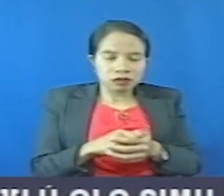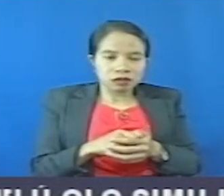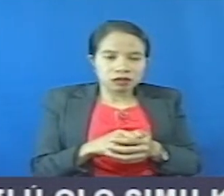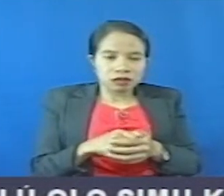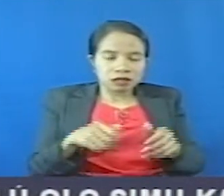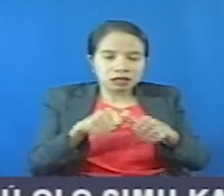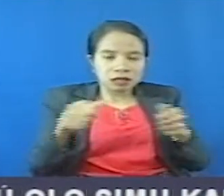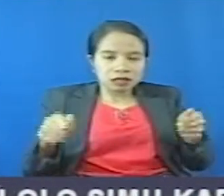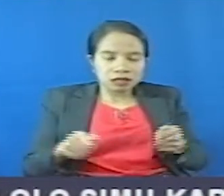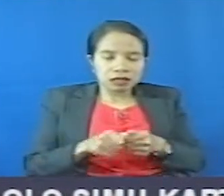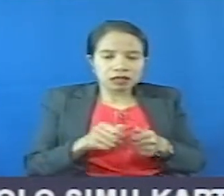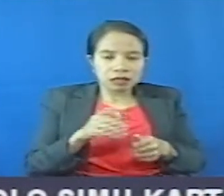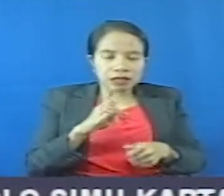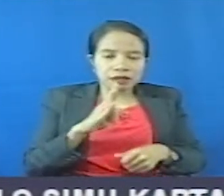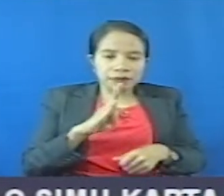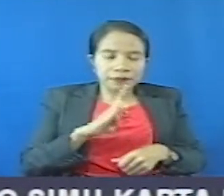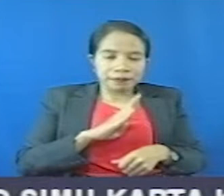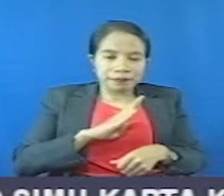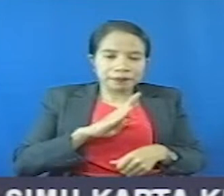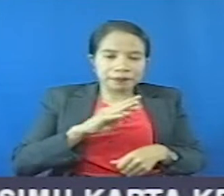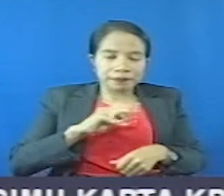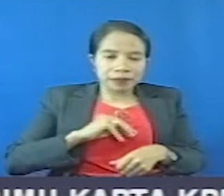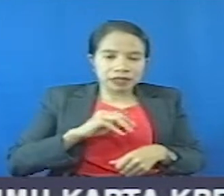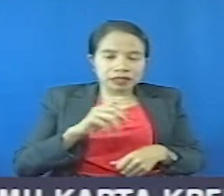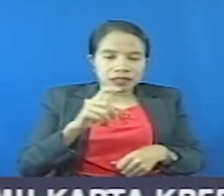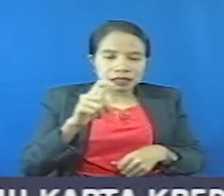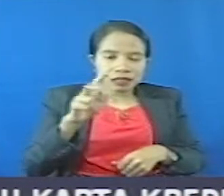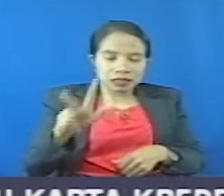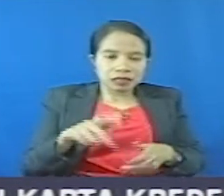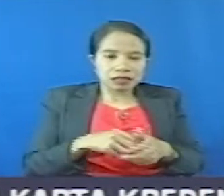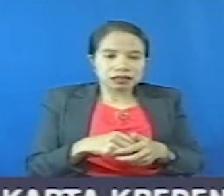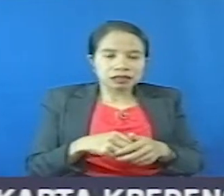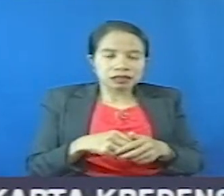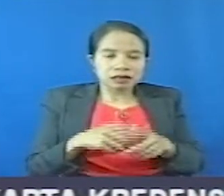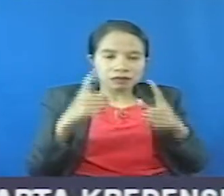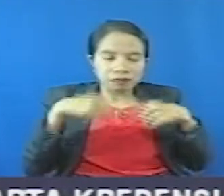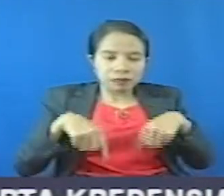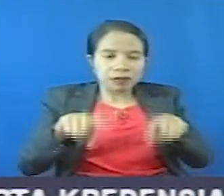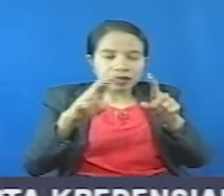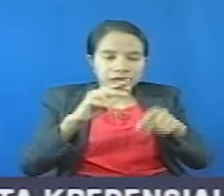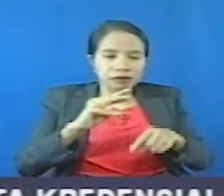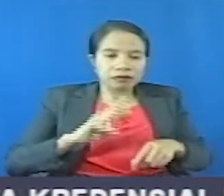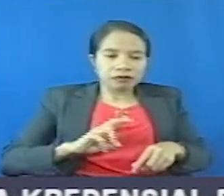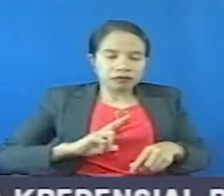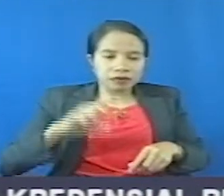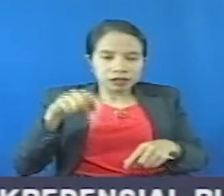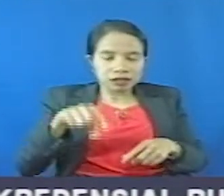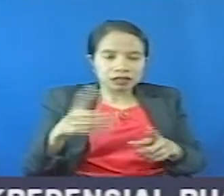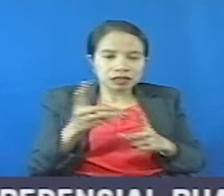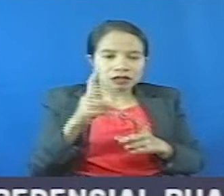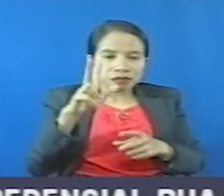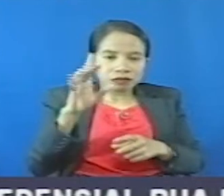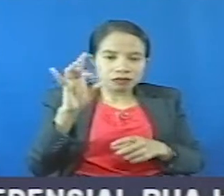Metin 3. Ngayon, i-diblock ang mga ibigay kaya di 8 de Marso 2021. Mami ko,